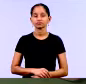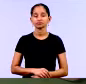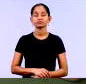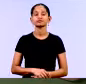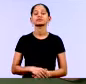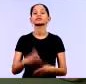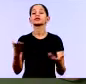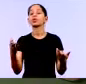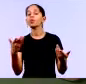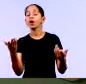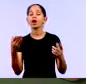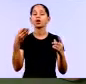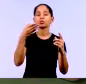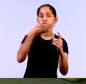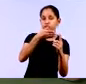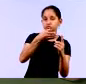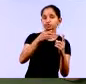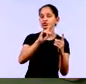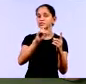custos indiretos